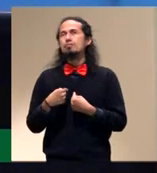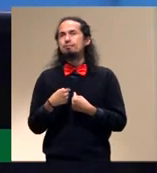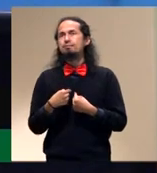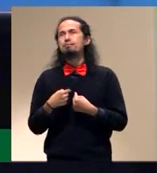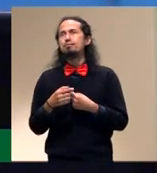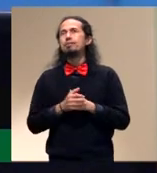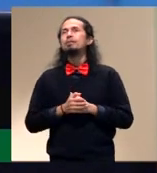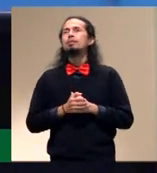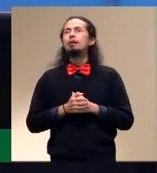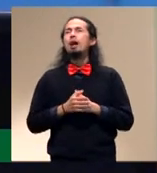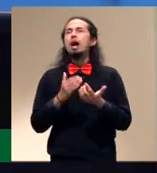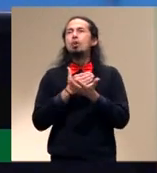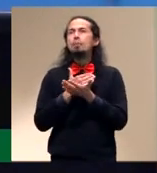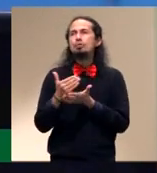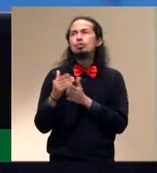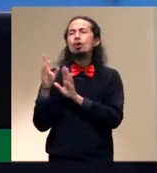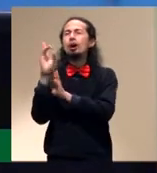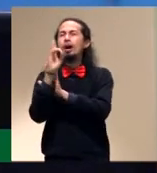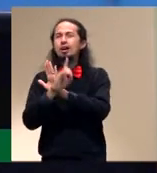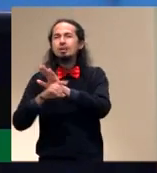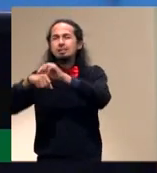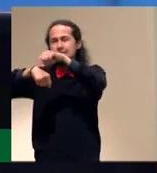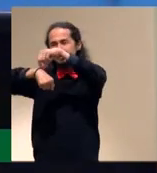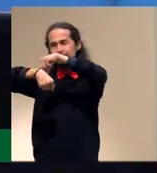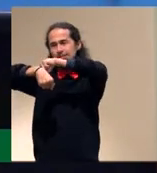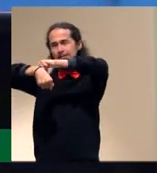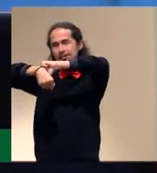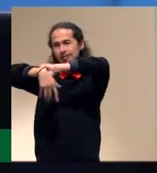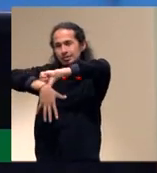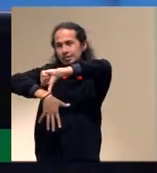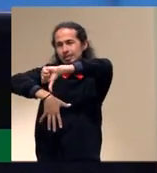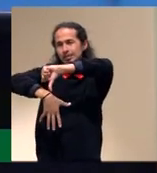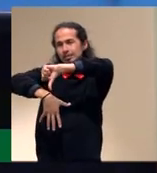Diretrizes Curriculares, que, inclusive, fiquei bem feliz em